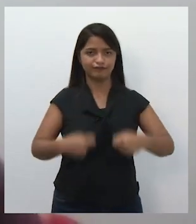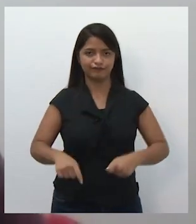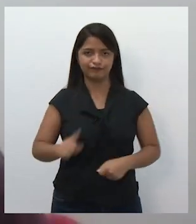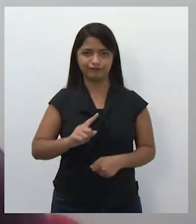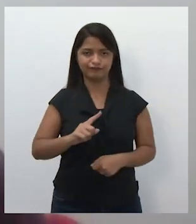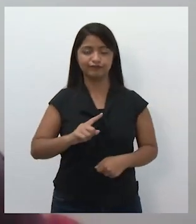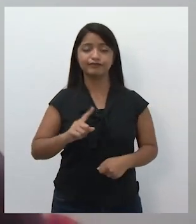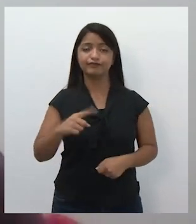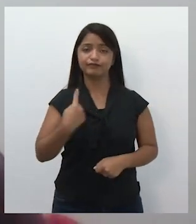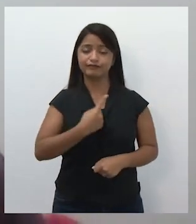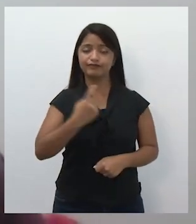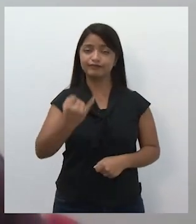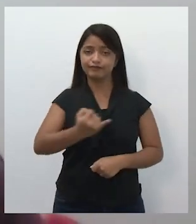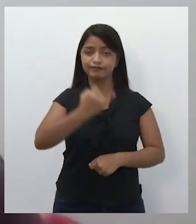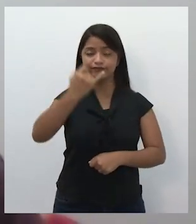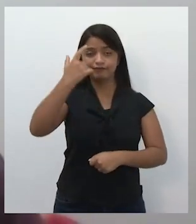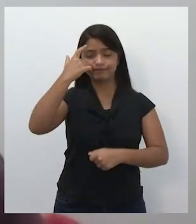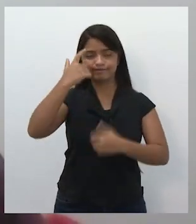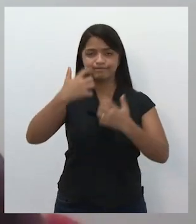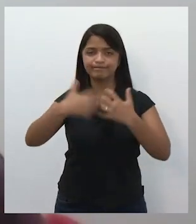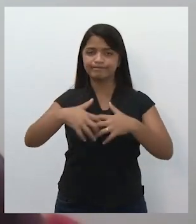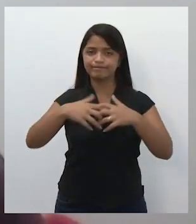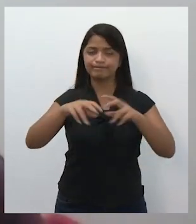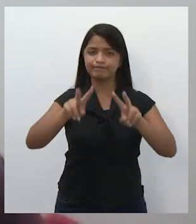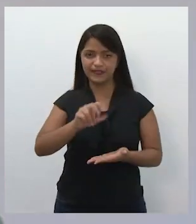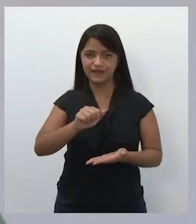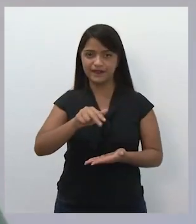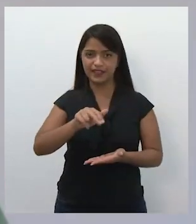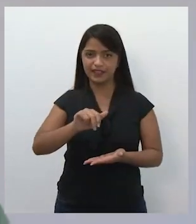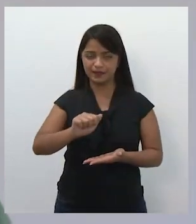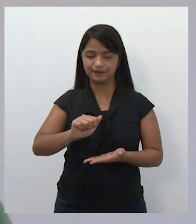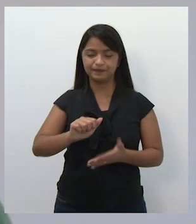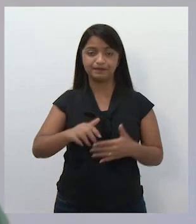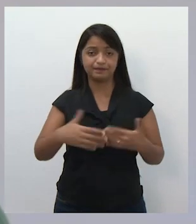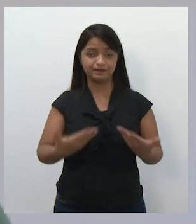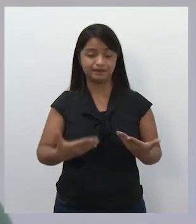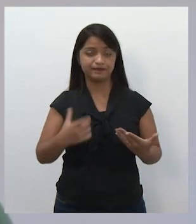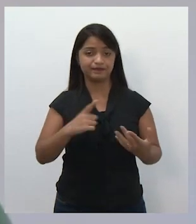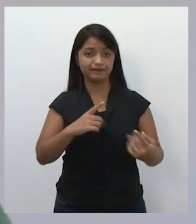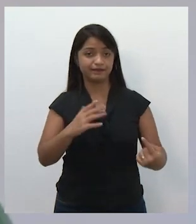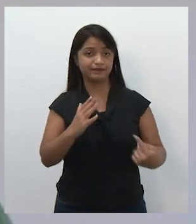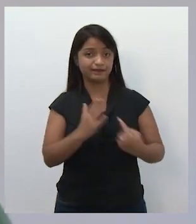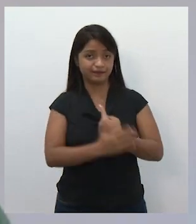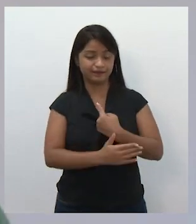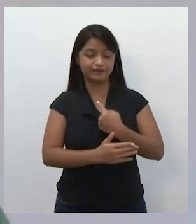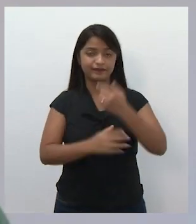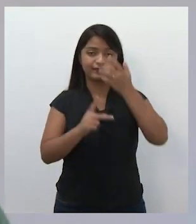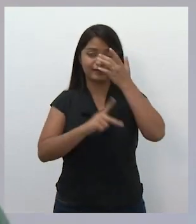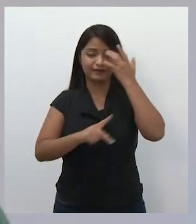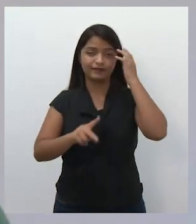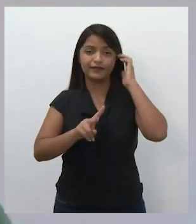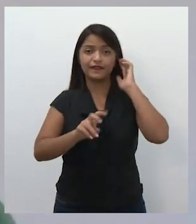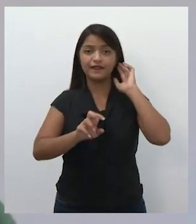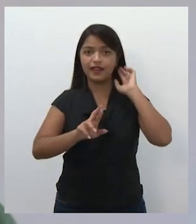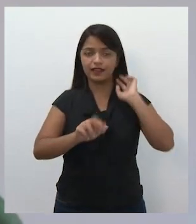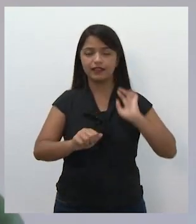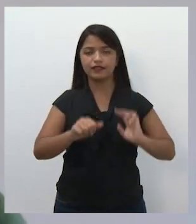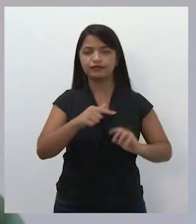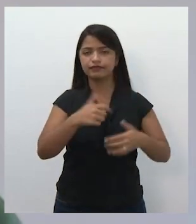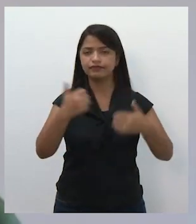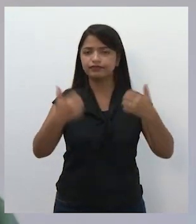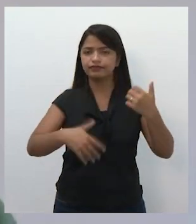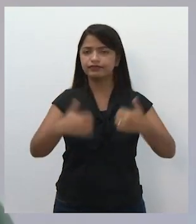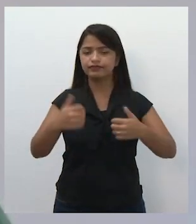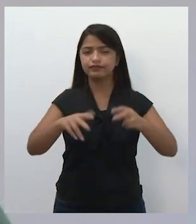pensar efetivamente nessas questões todas. Eu trouxe aqui um questionamento da professora Vera, ela fala sobre a questão da